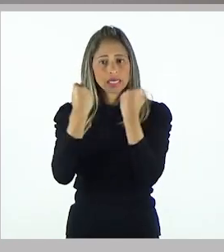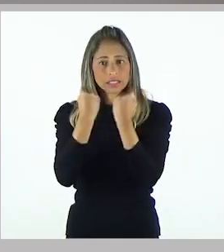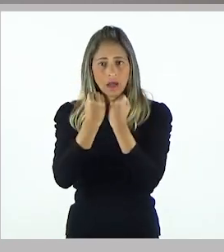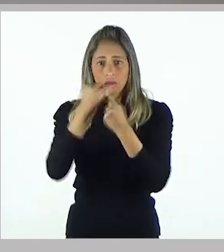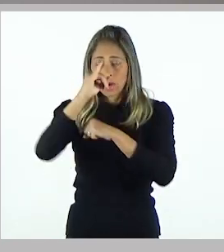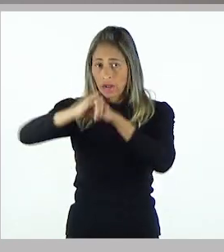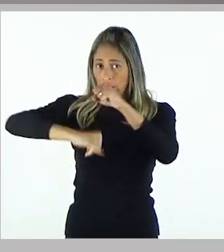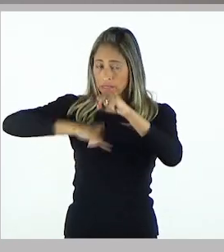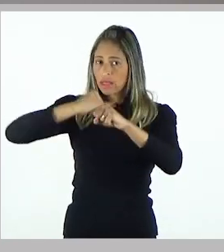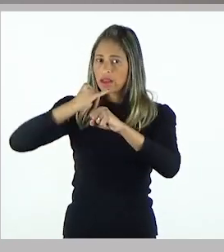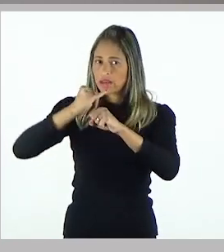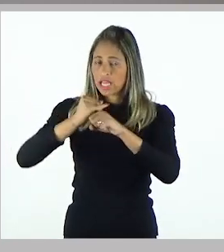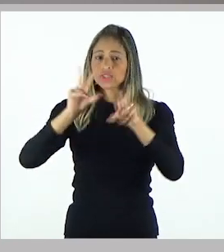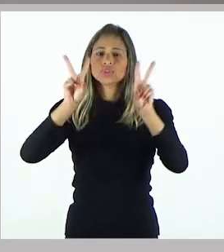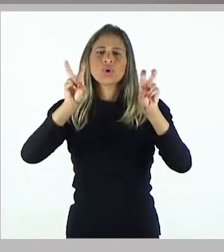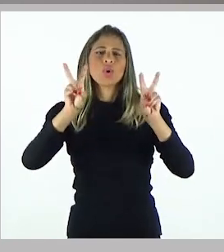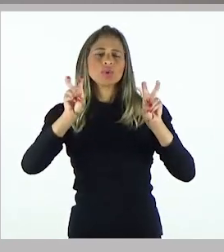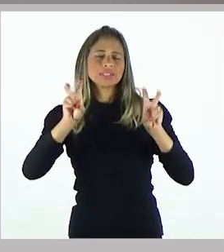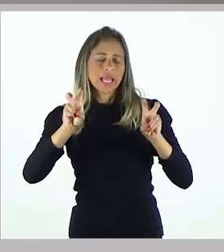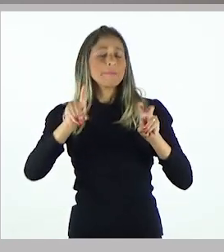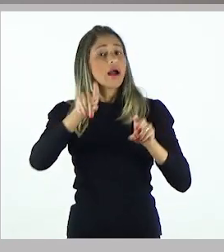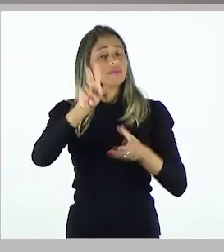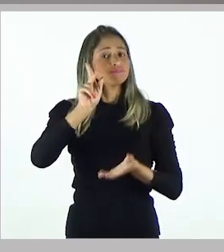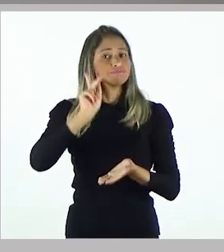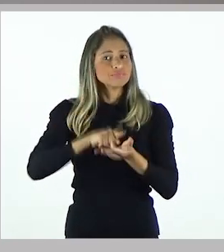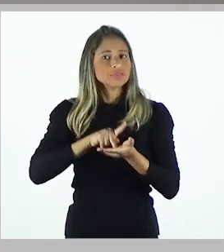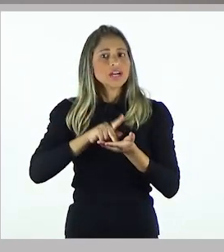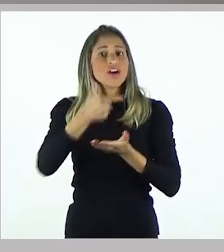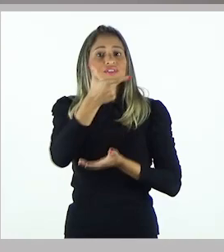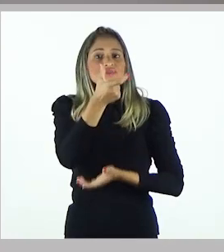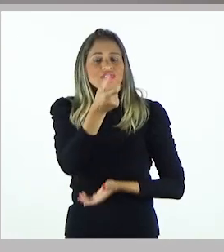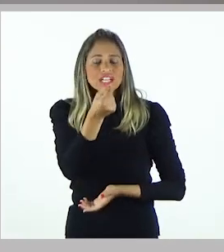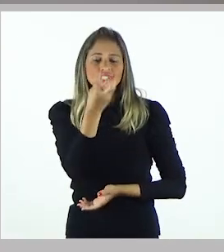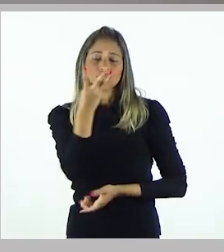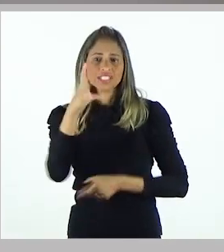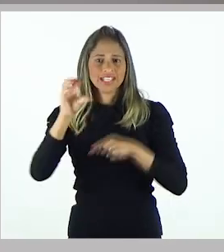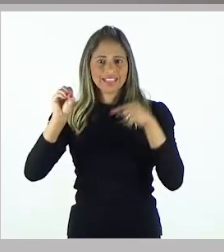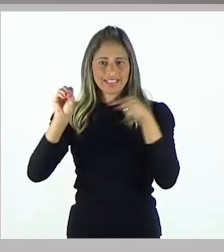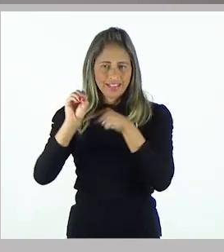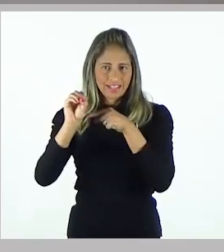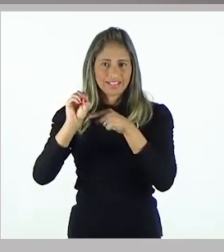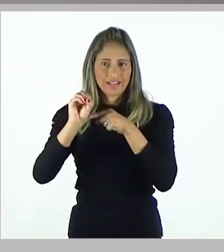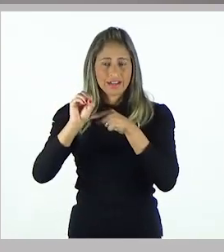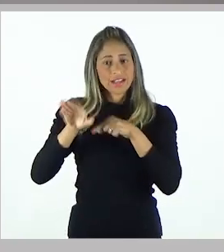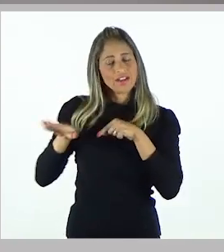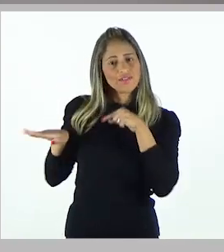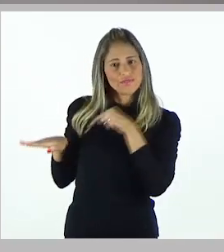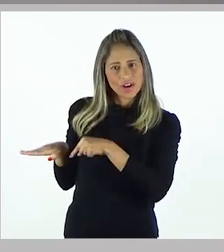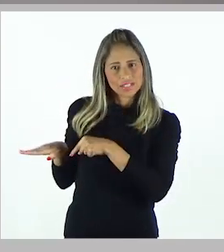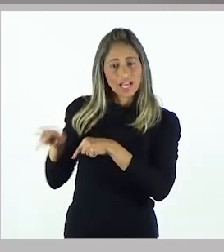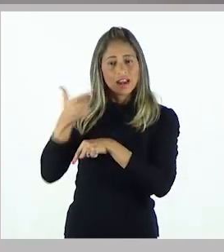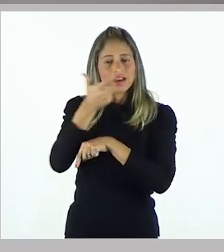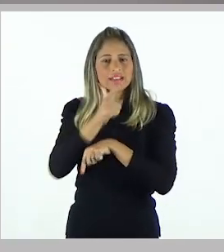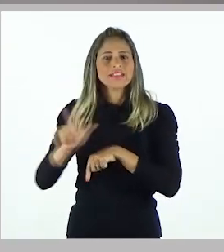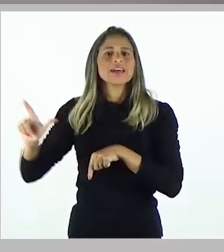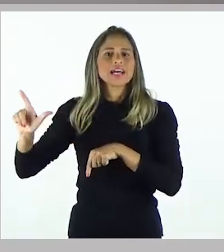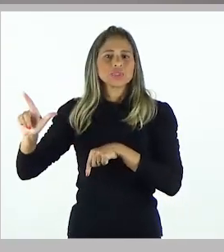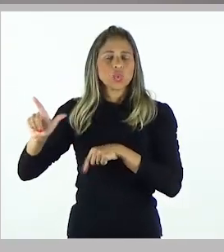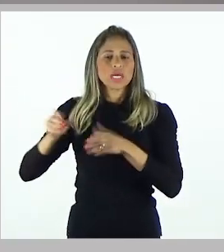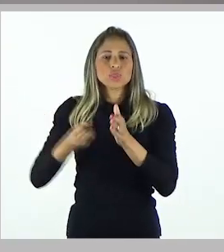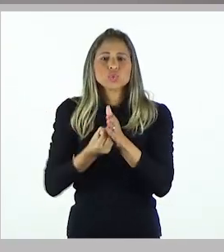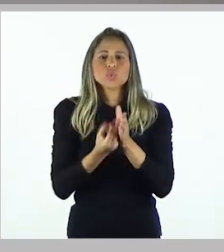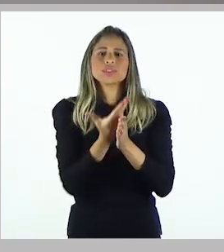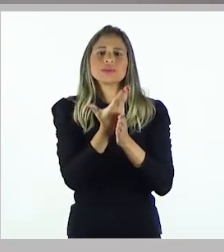virtual, segundo, cujo tema será justamente 2030, Infância, Literatura